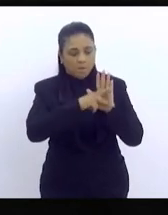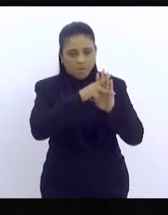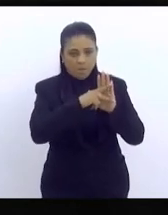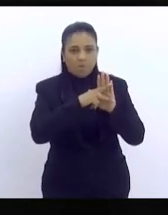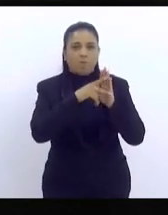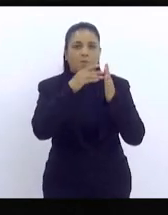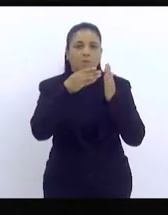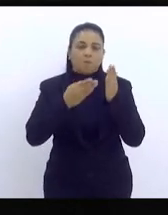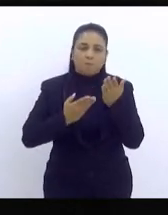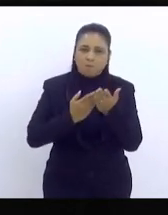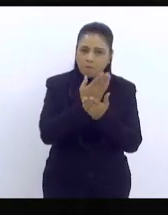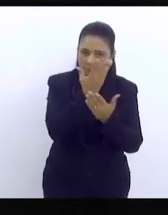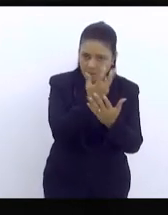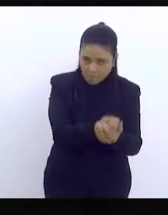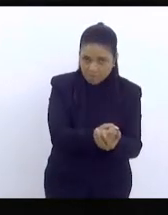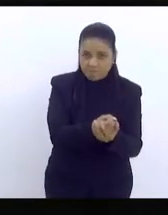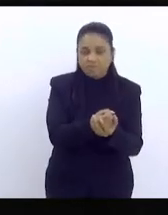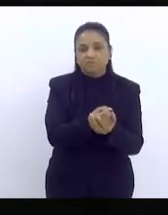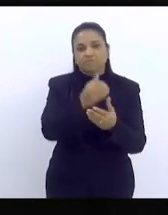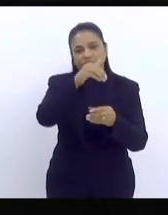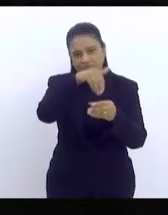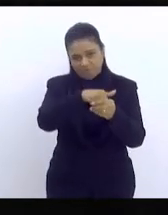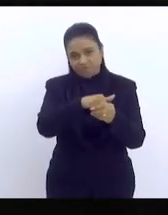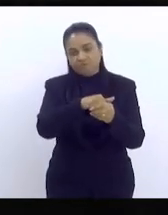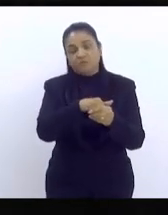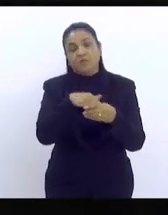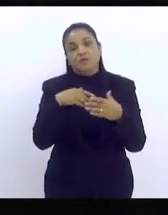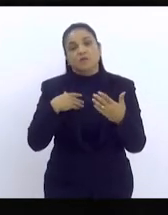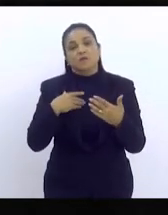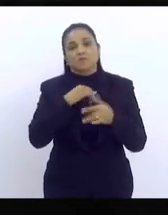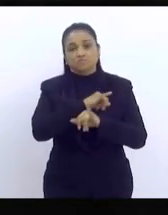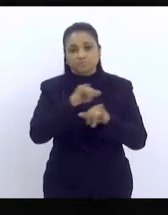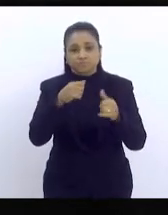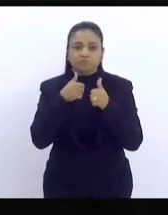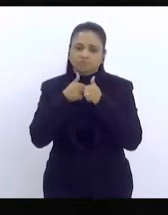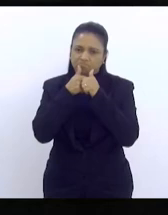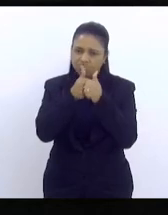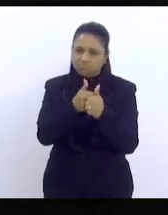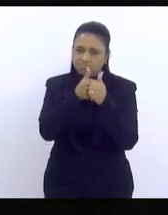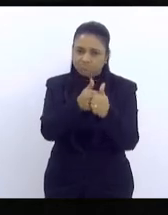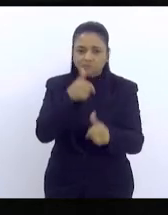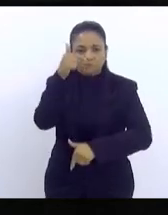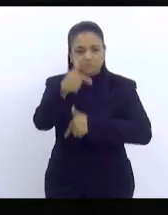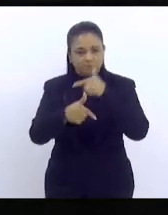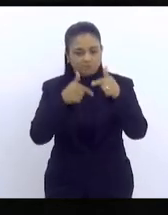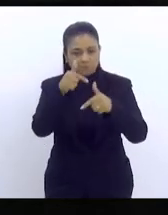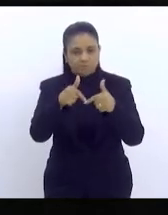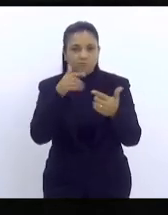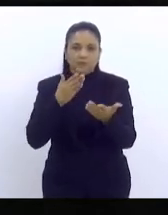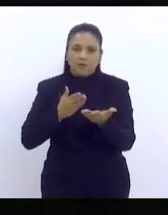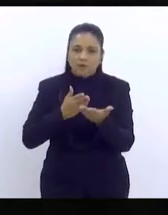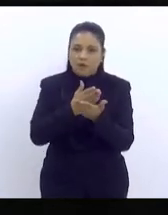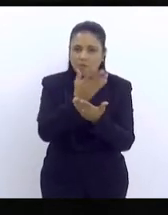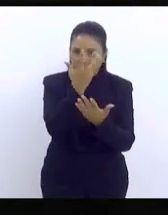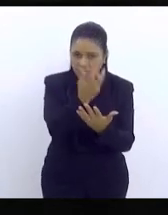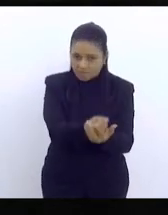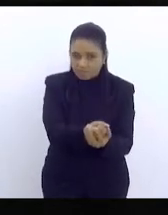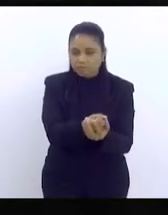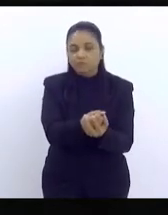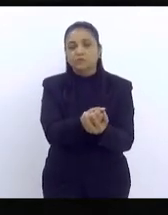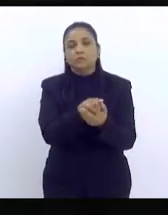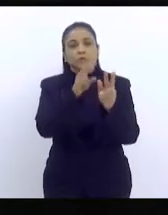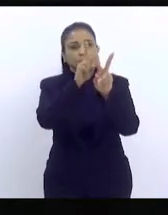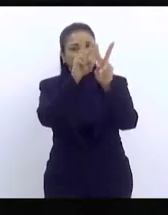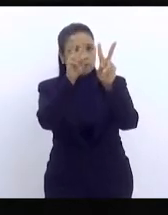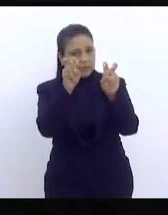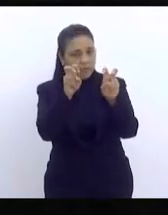hoje quero dizer também que seguiremos trabalhando nessa casa pela aprovação e tratando deste